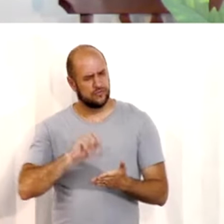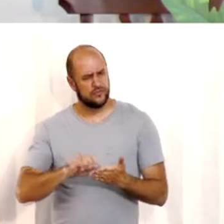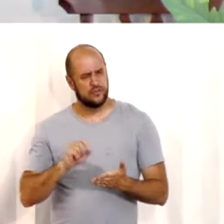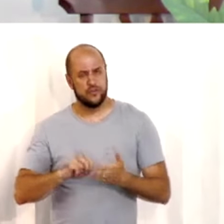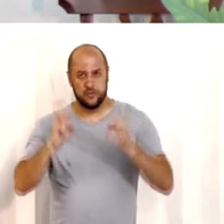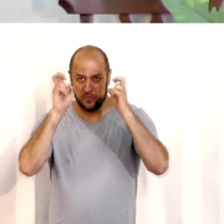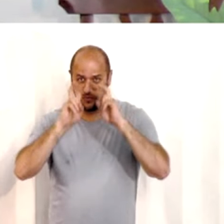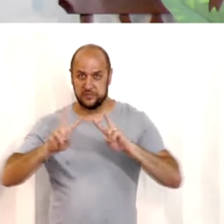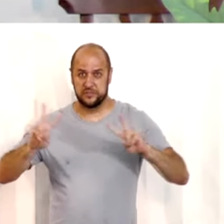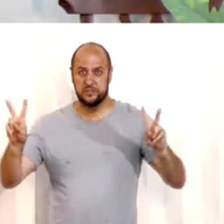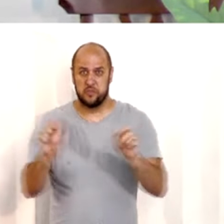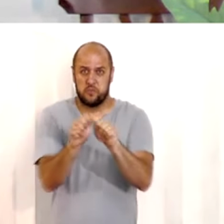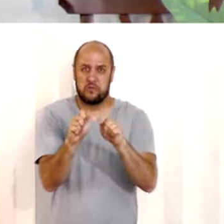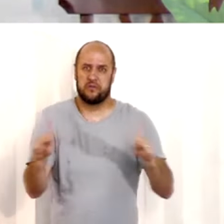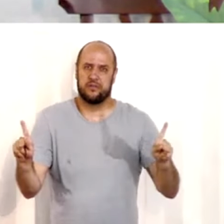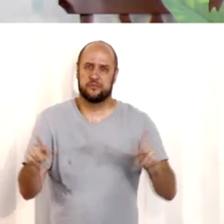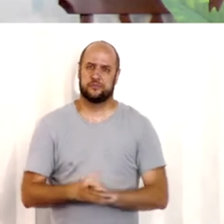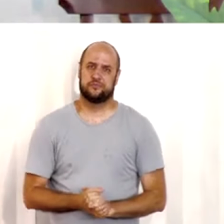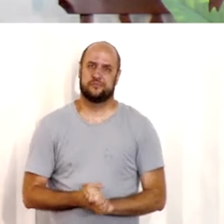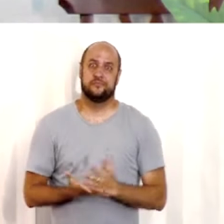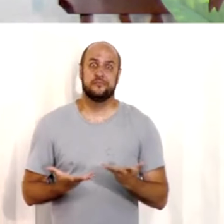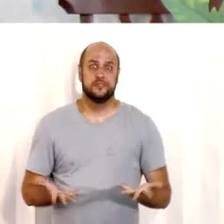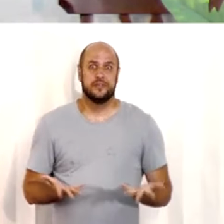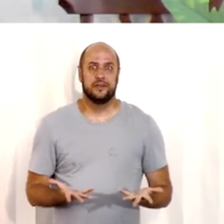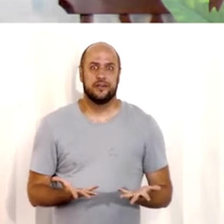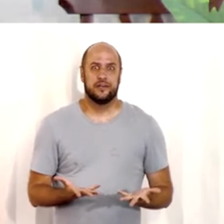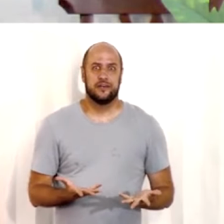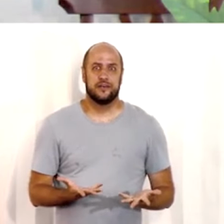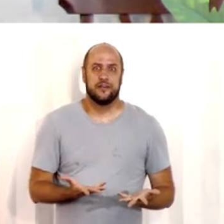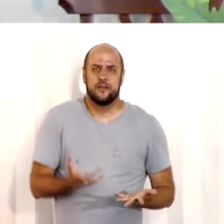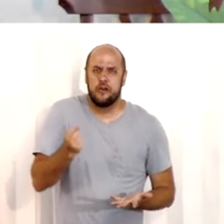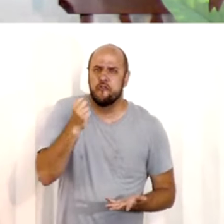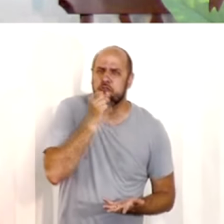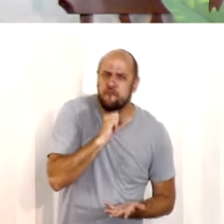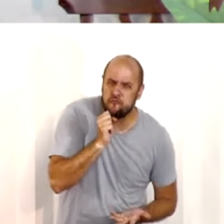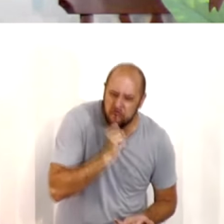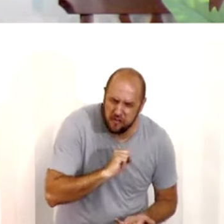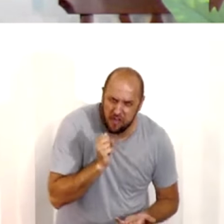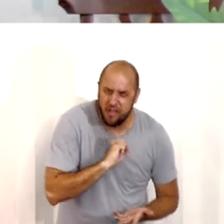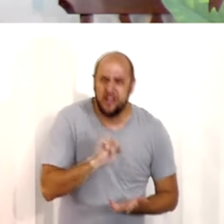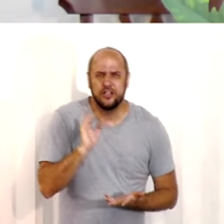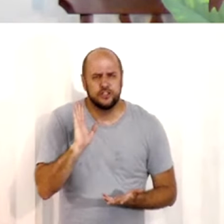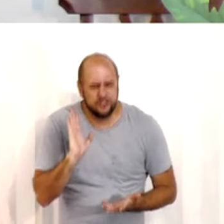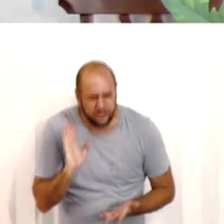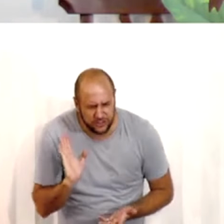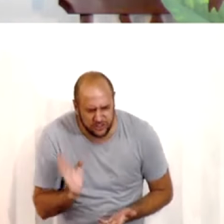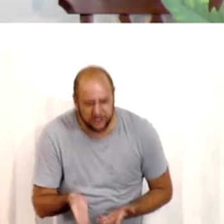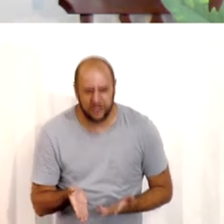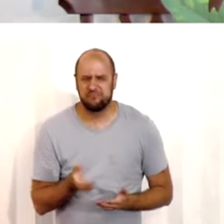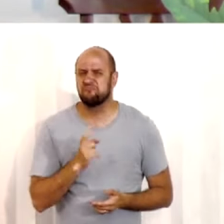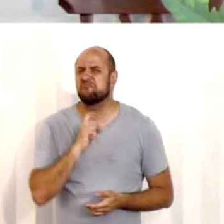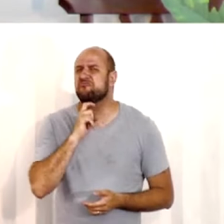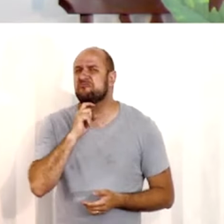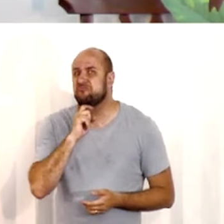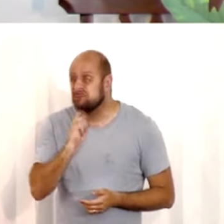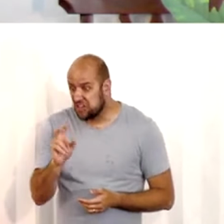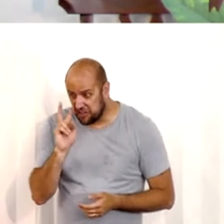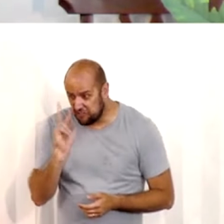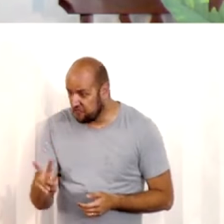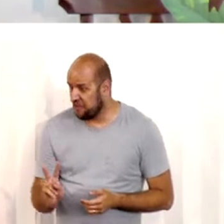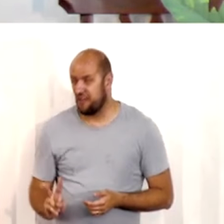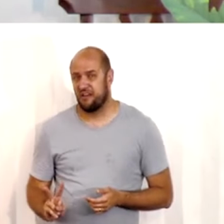de Apocalipse. Que dizer daquele velhinho, idoso, que todos já não davam mais nenhuma importância, e